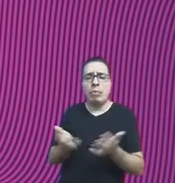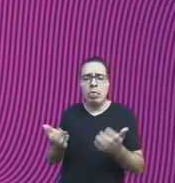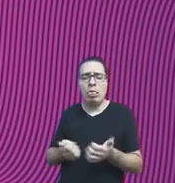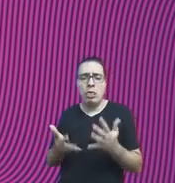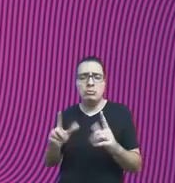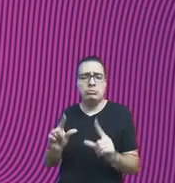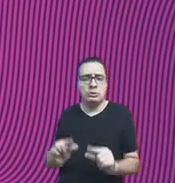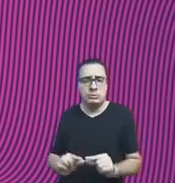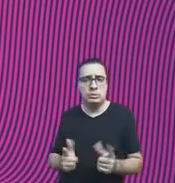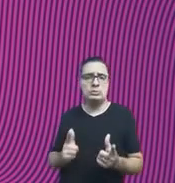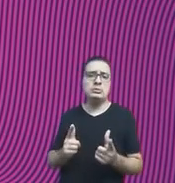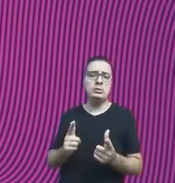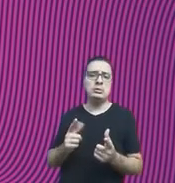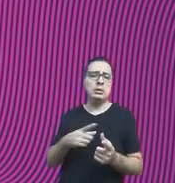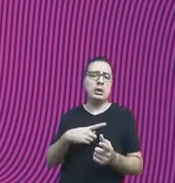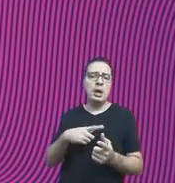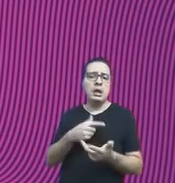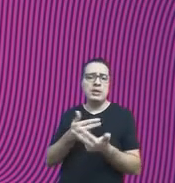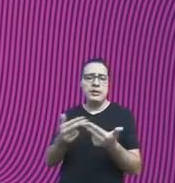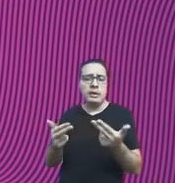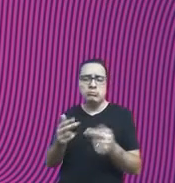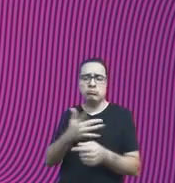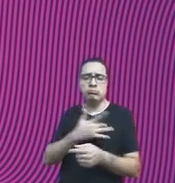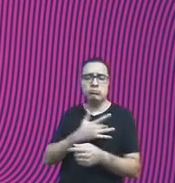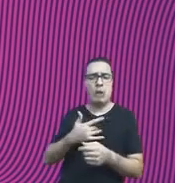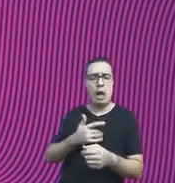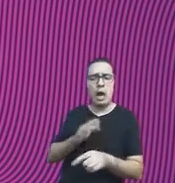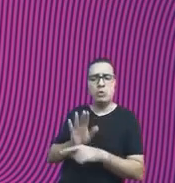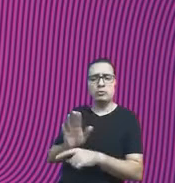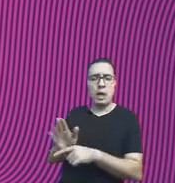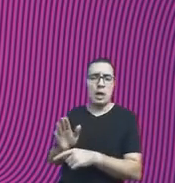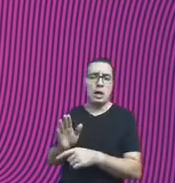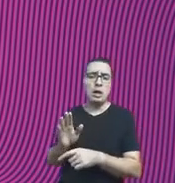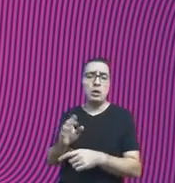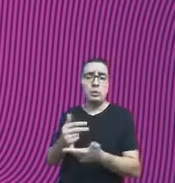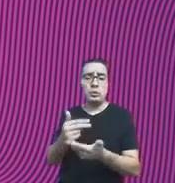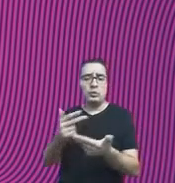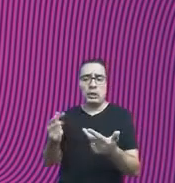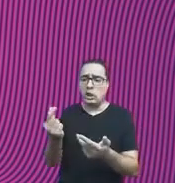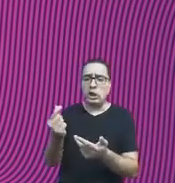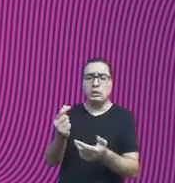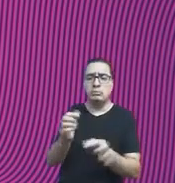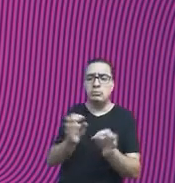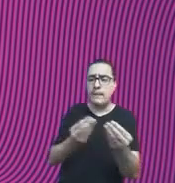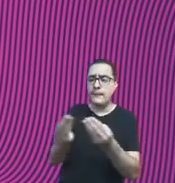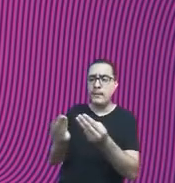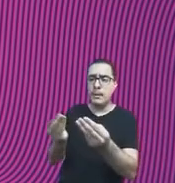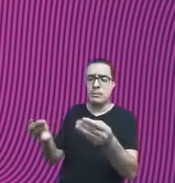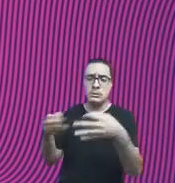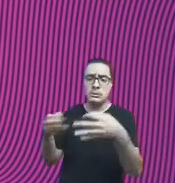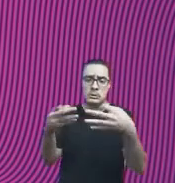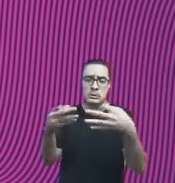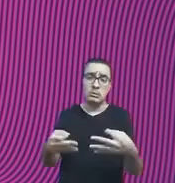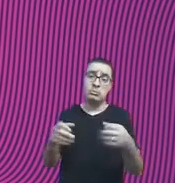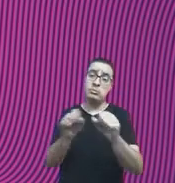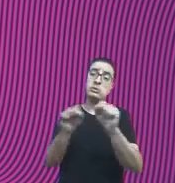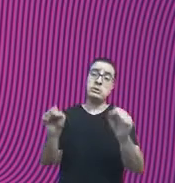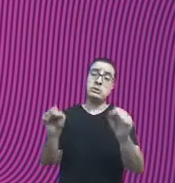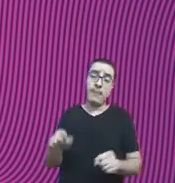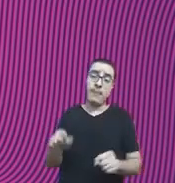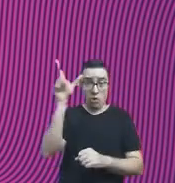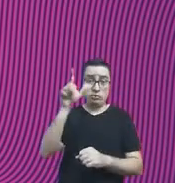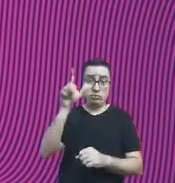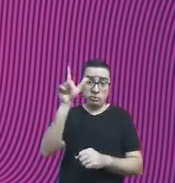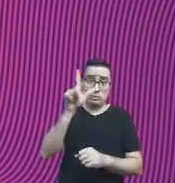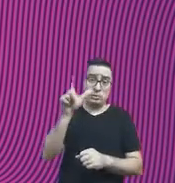desfecho em saúde, né? Alocar melhor os recursos, essa é a lógica do sistema. Mas essa é a lógica mais básica. Eu